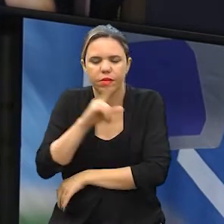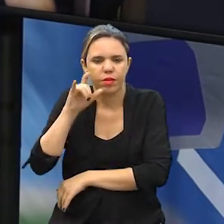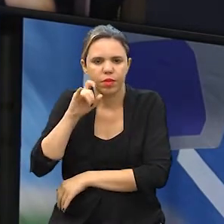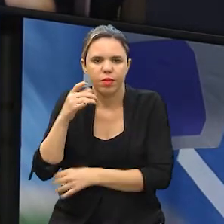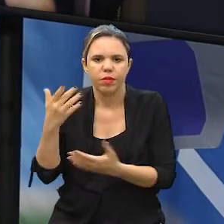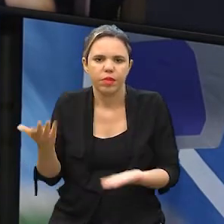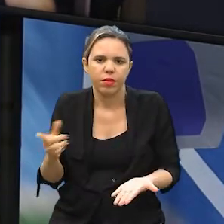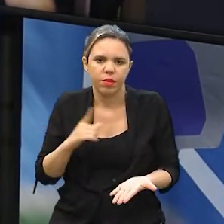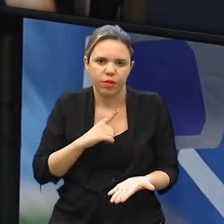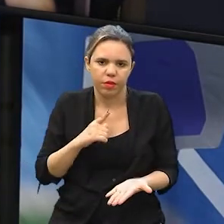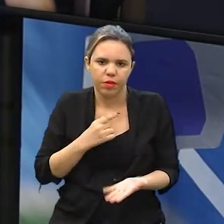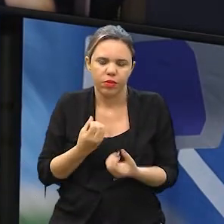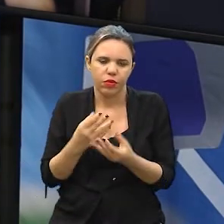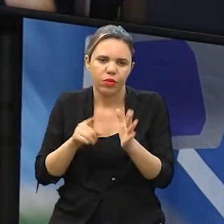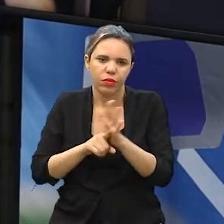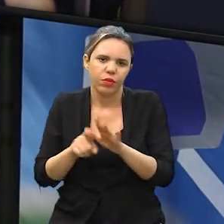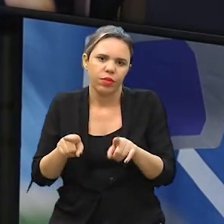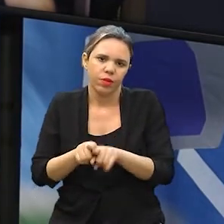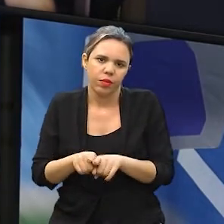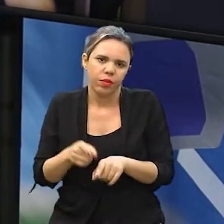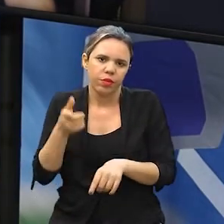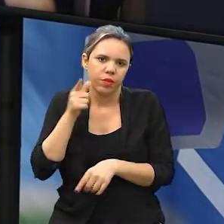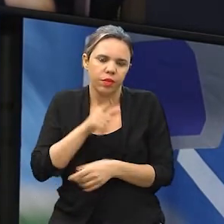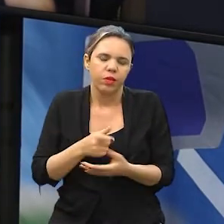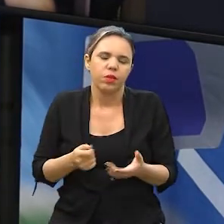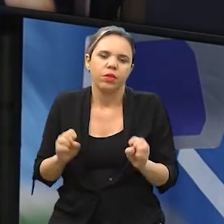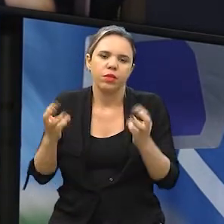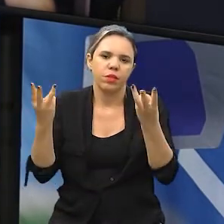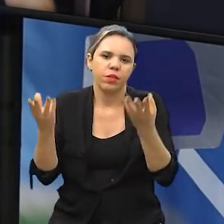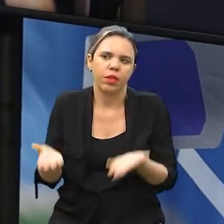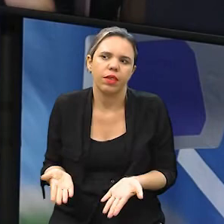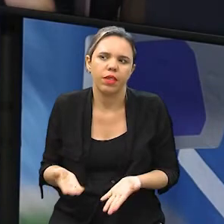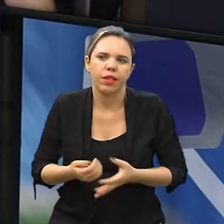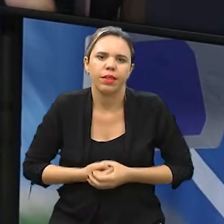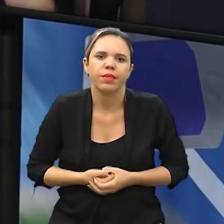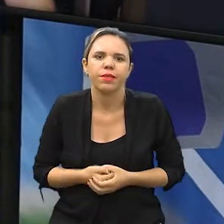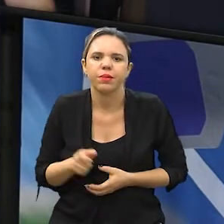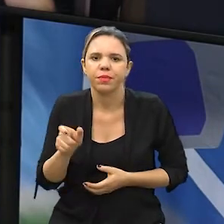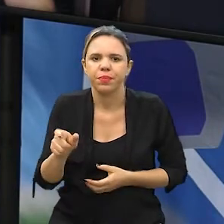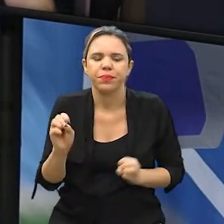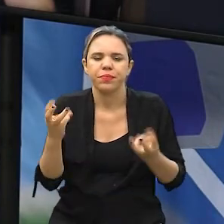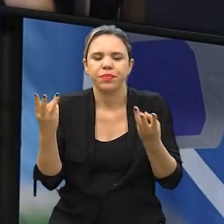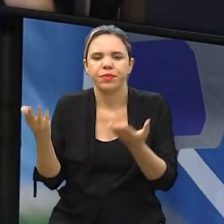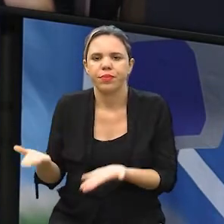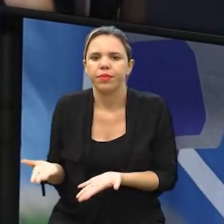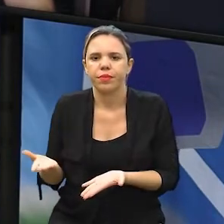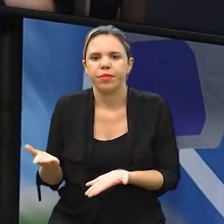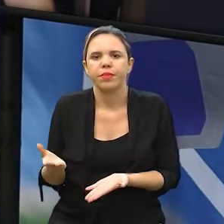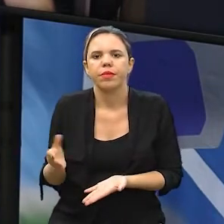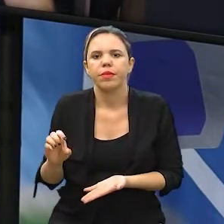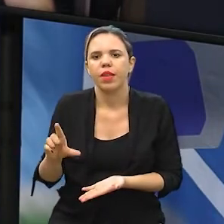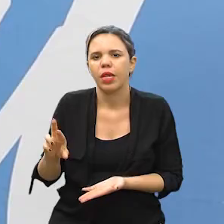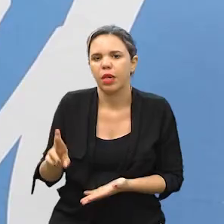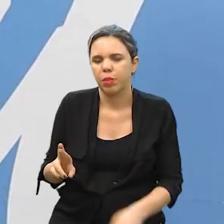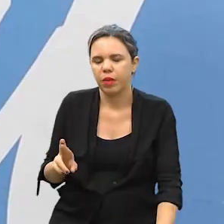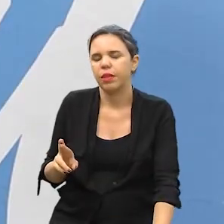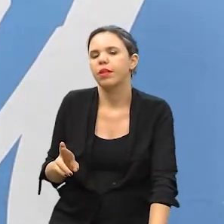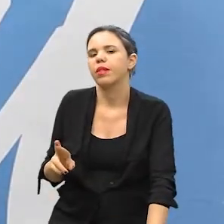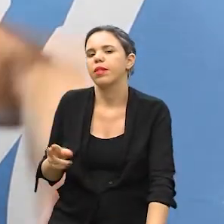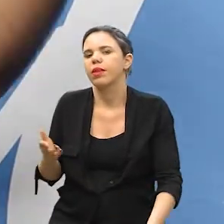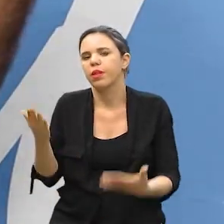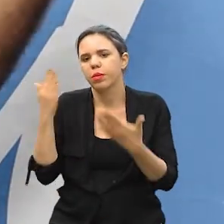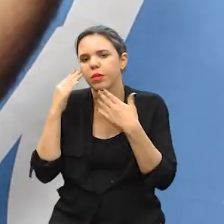teatrooficinadoestudante.com.br. Lá vai ter as informações também para você adquirir o show, o ingresso do show do Kleber Rosa. Muito obrigado